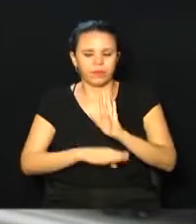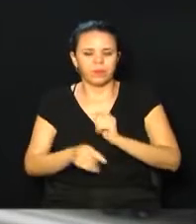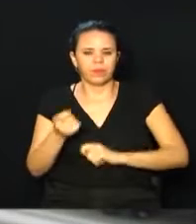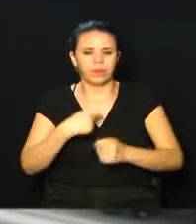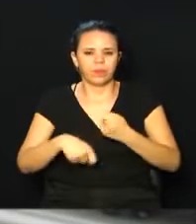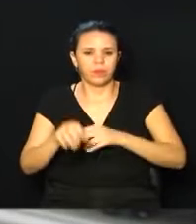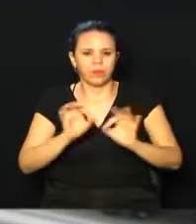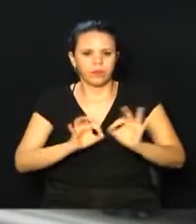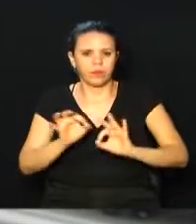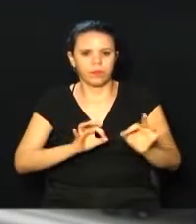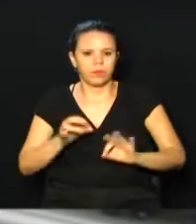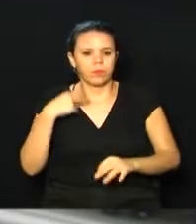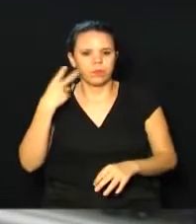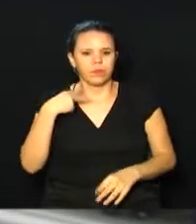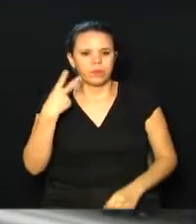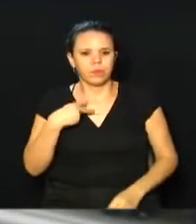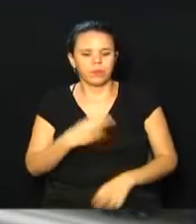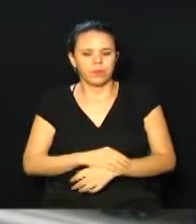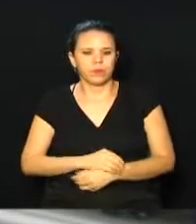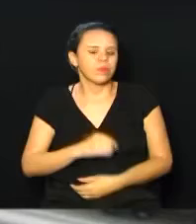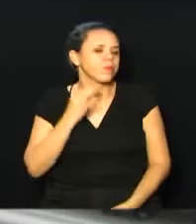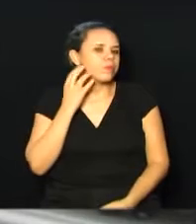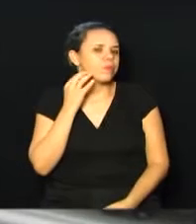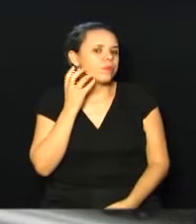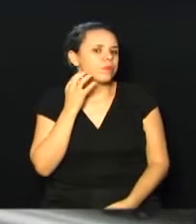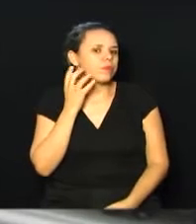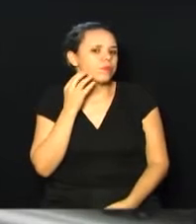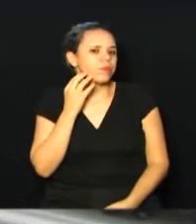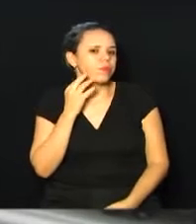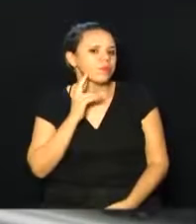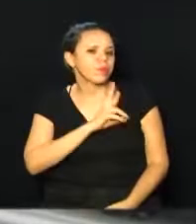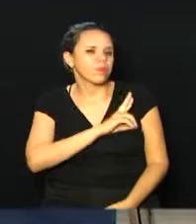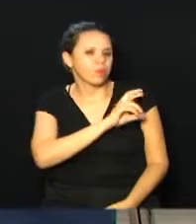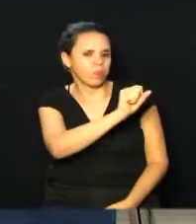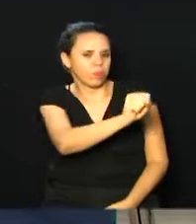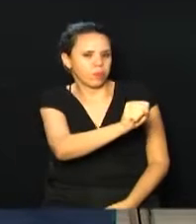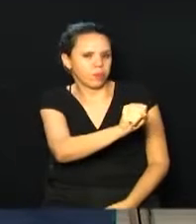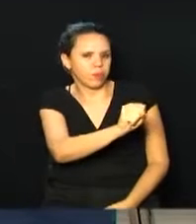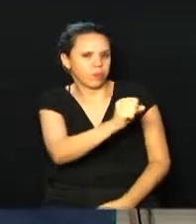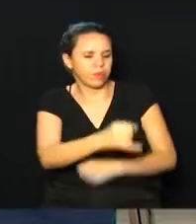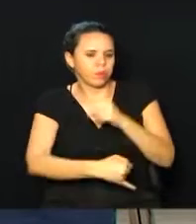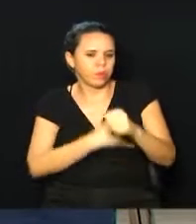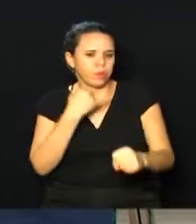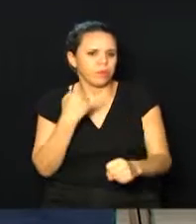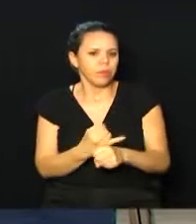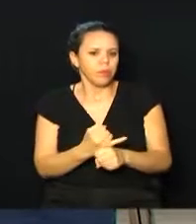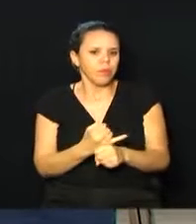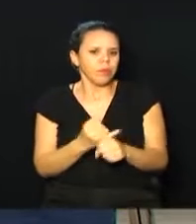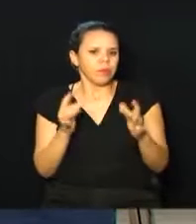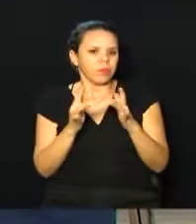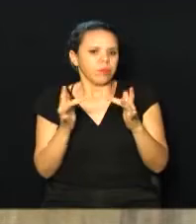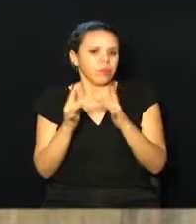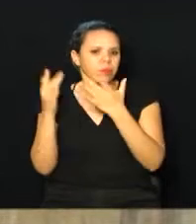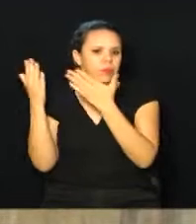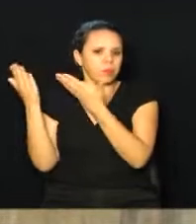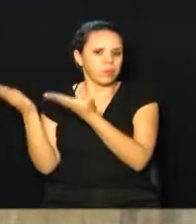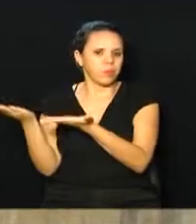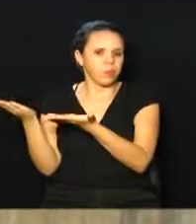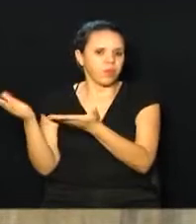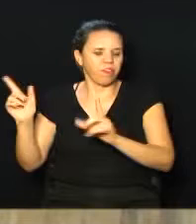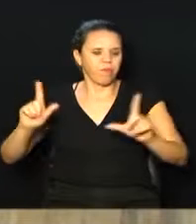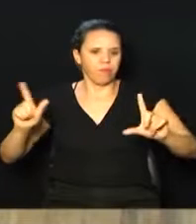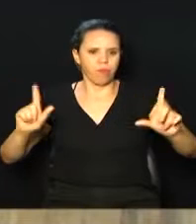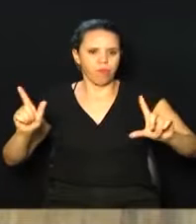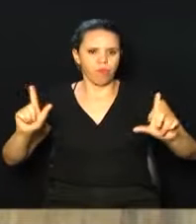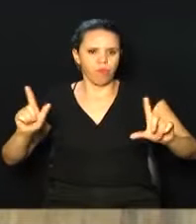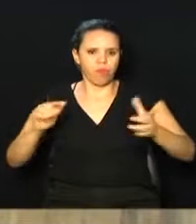a presença dos vereadores Igor Diego e Luiz Rossini e de forma online, conectados conosco aqui no estúdio,